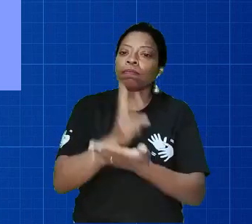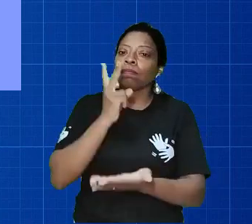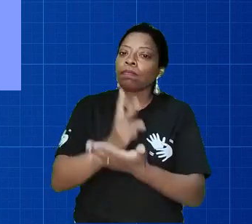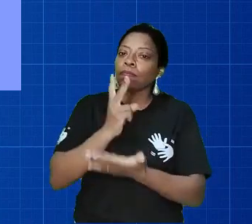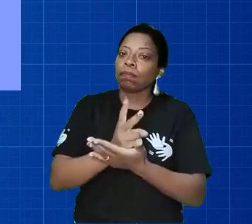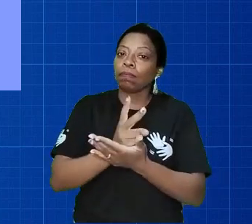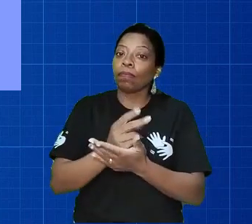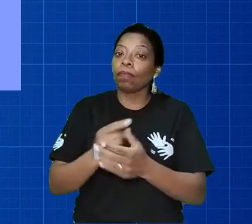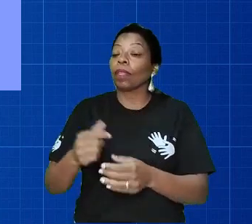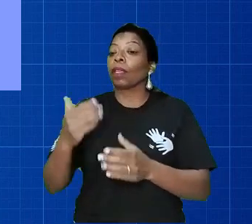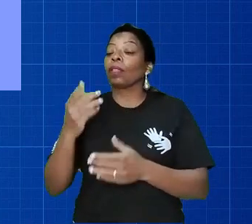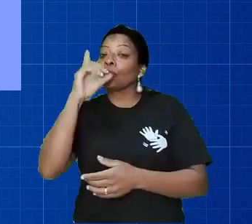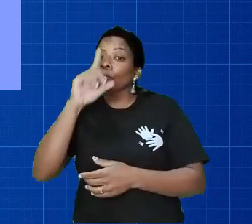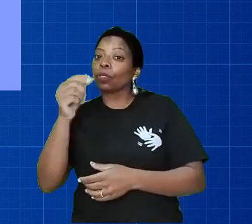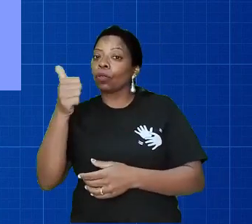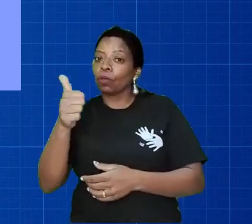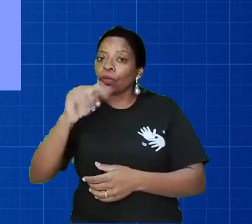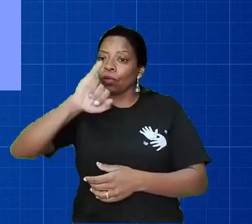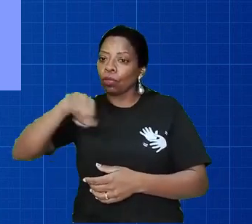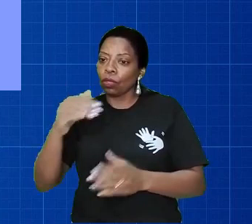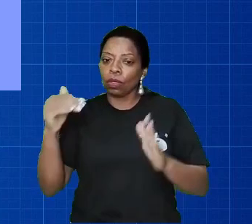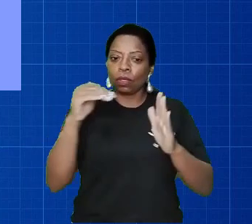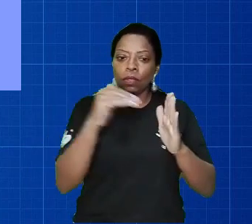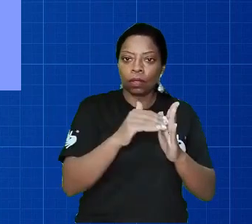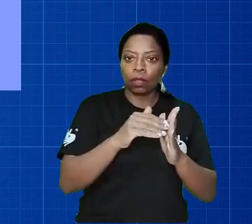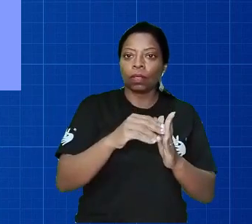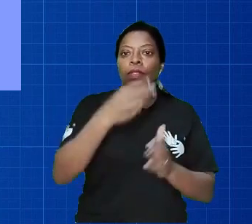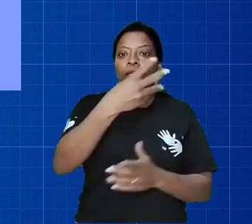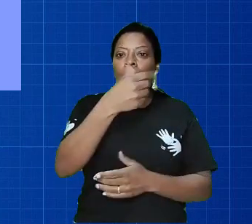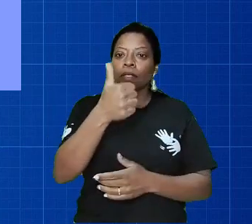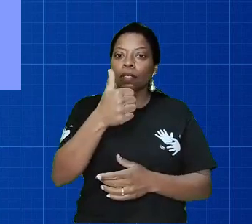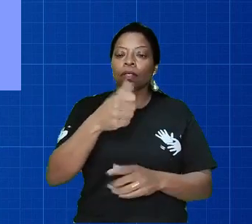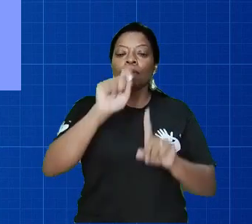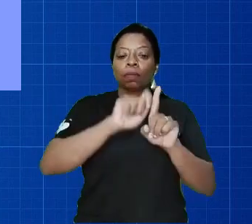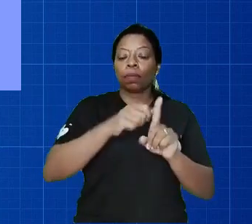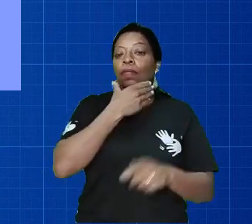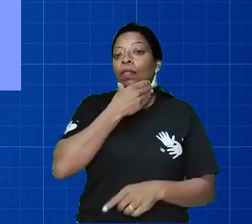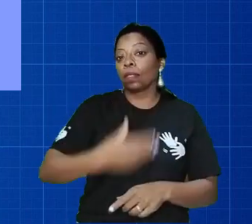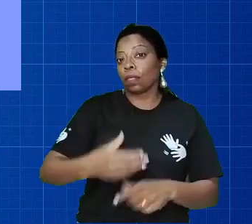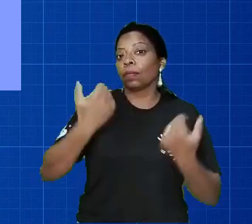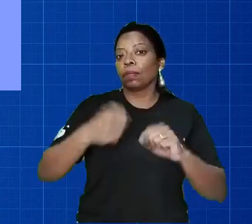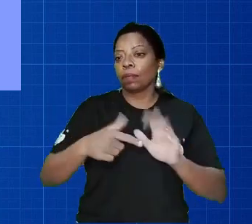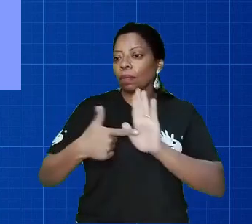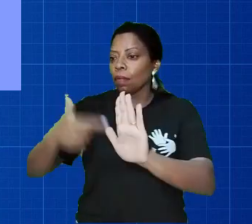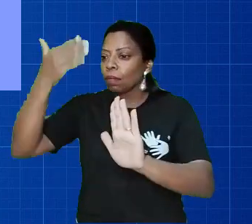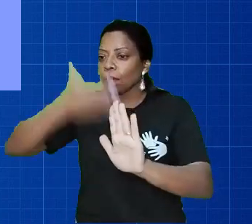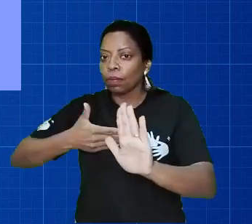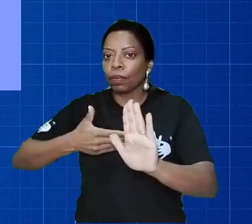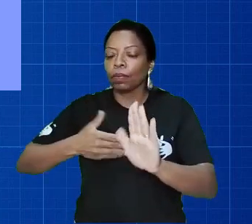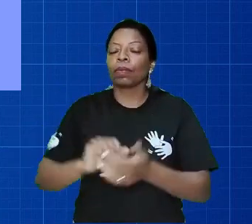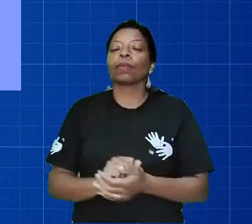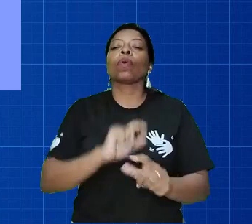de janeiro a 31 de dezembro. Nessa prestação serão apresentados